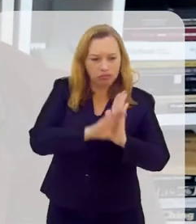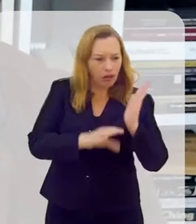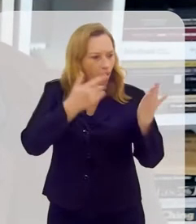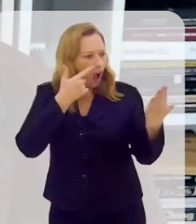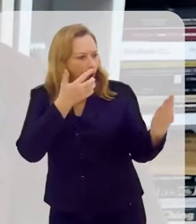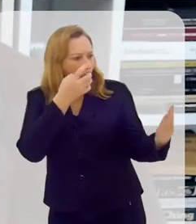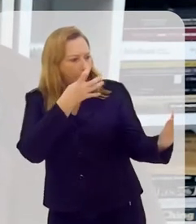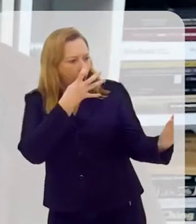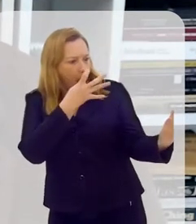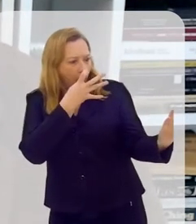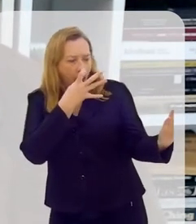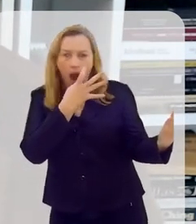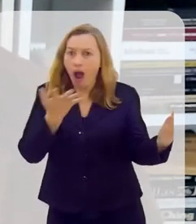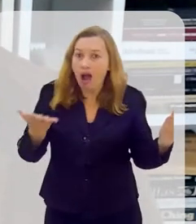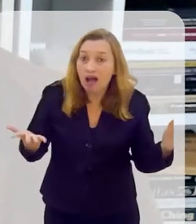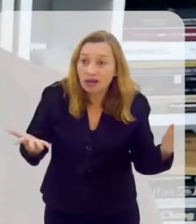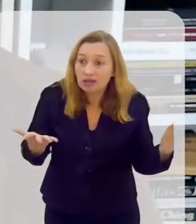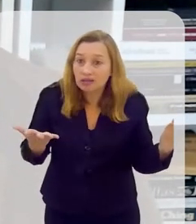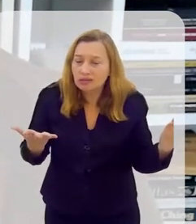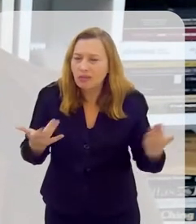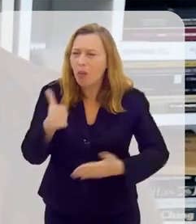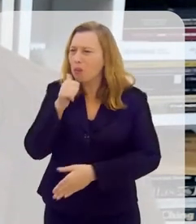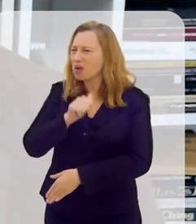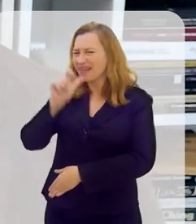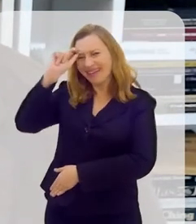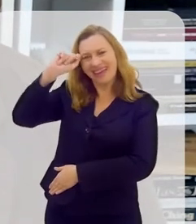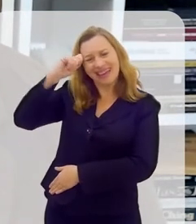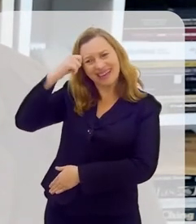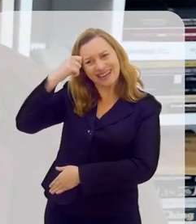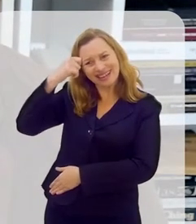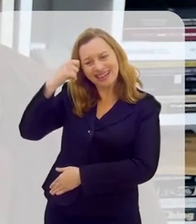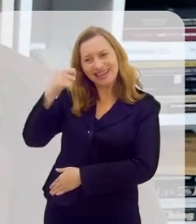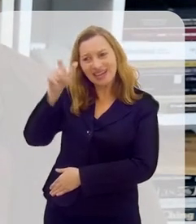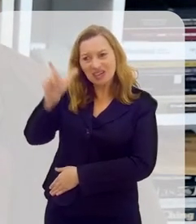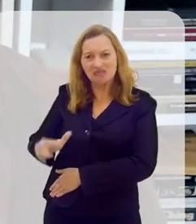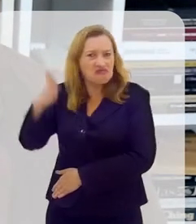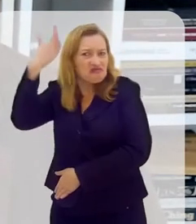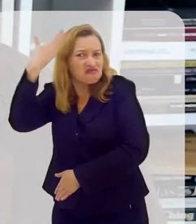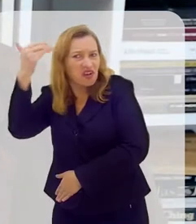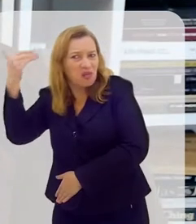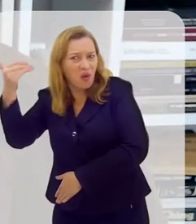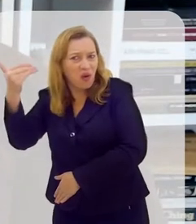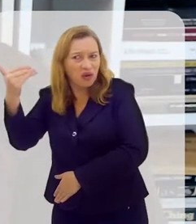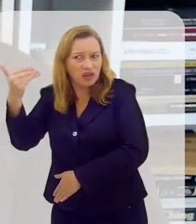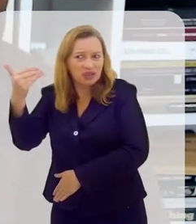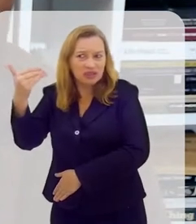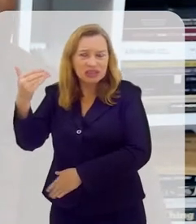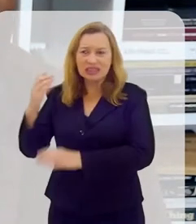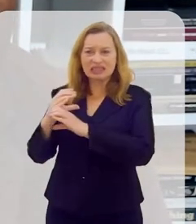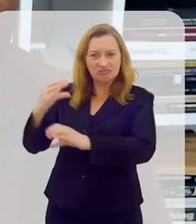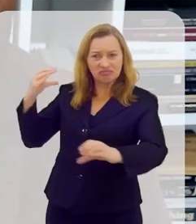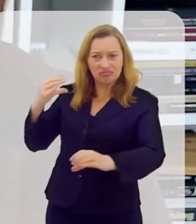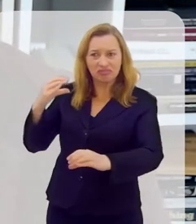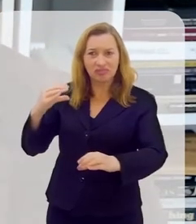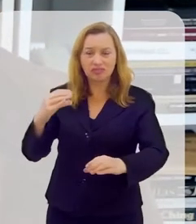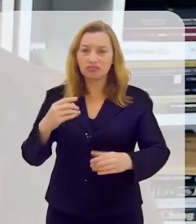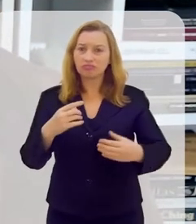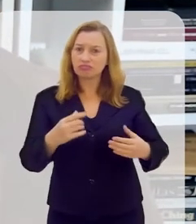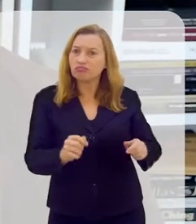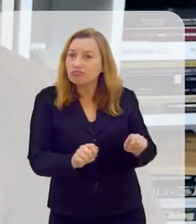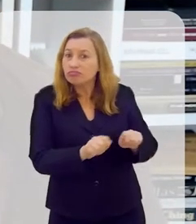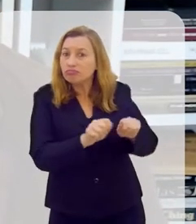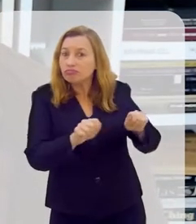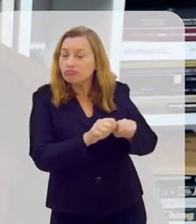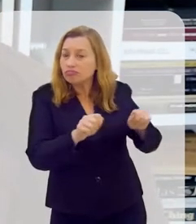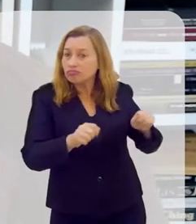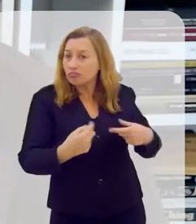ao seu currículo, aos seus dados biográficos. Uma mulher negra de sucesso como engenheira e como